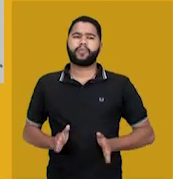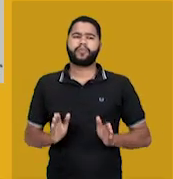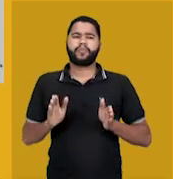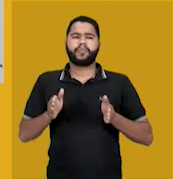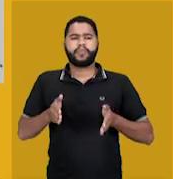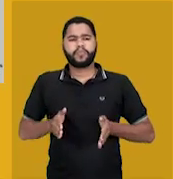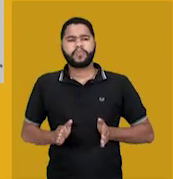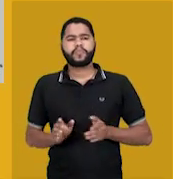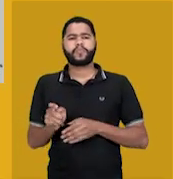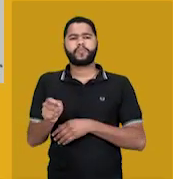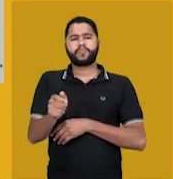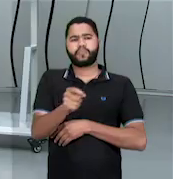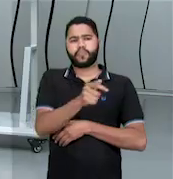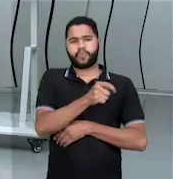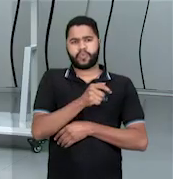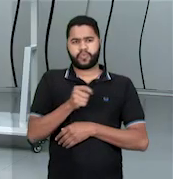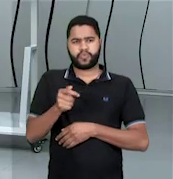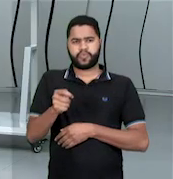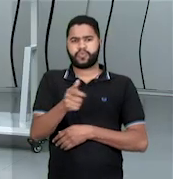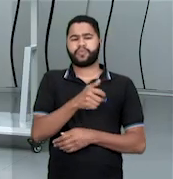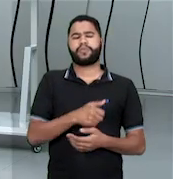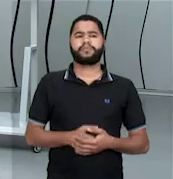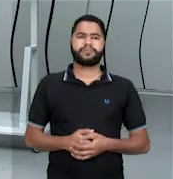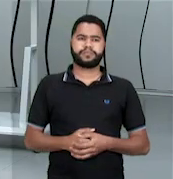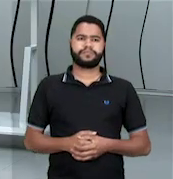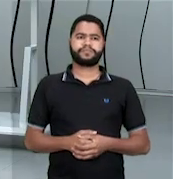uma estagnação dessa população.